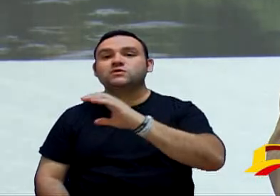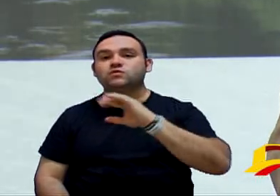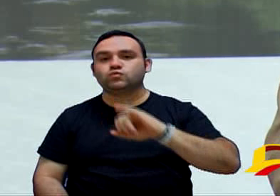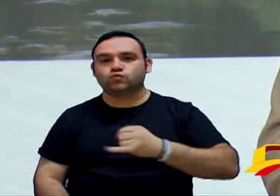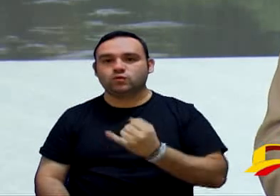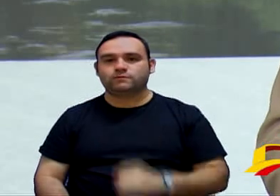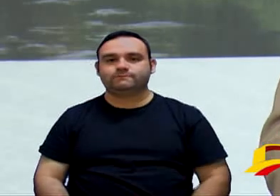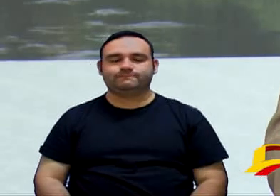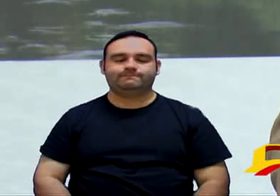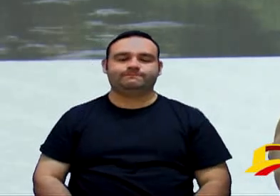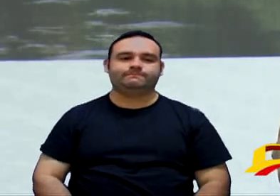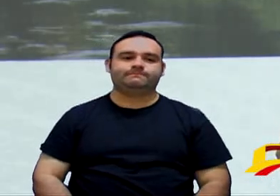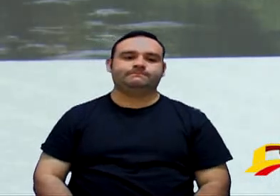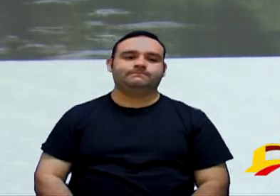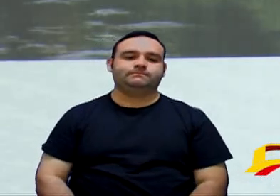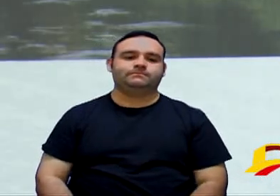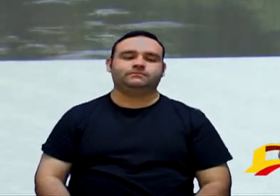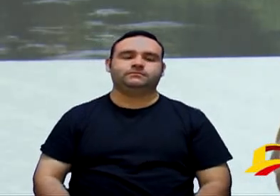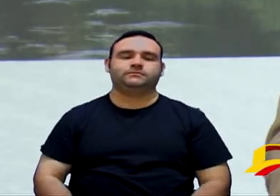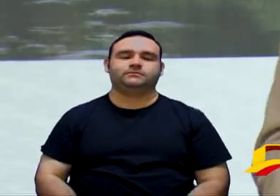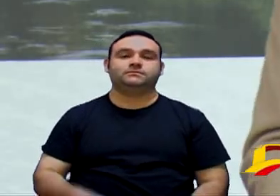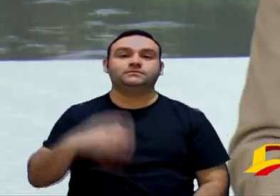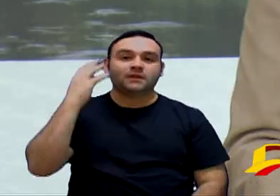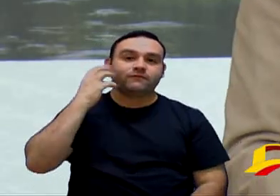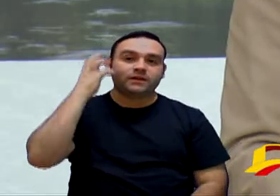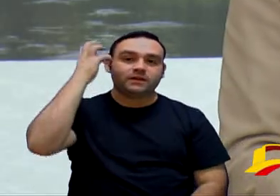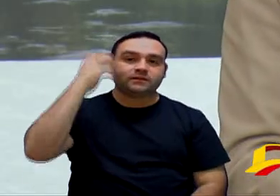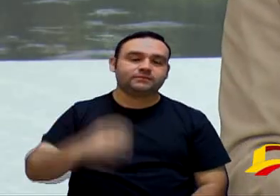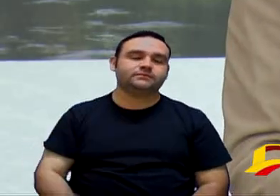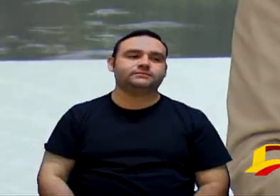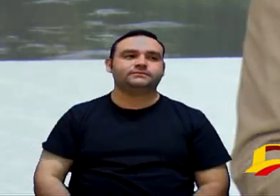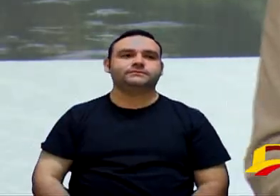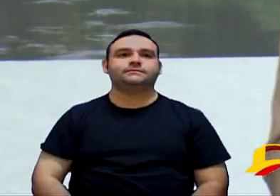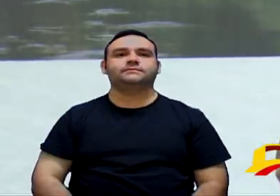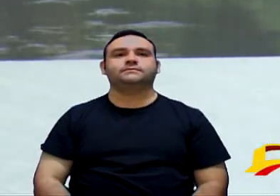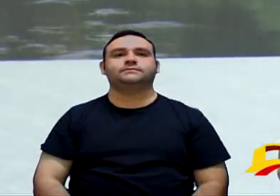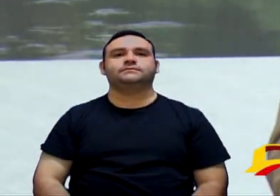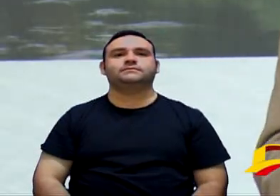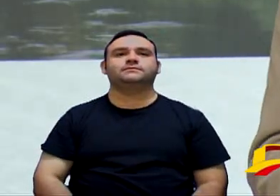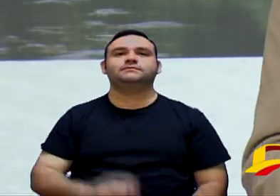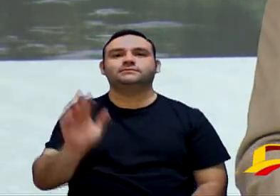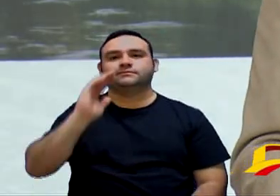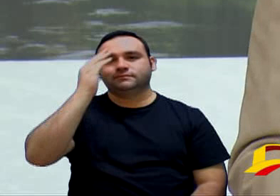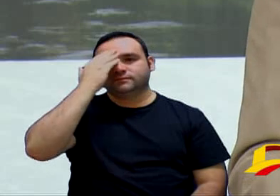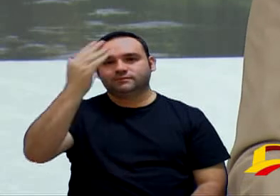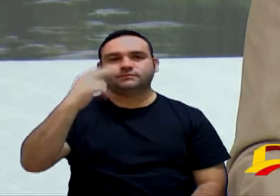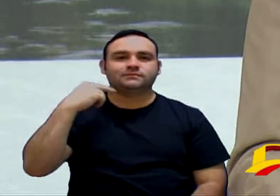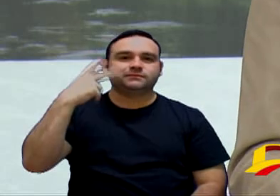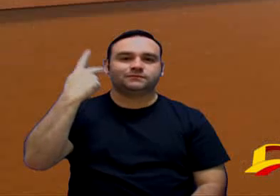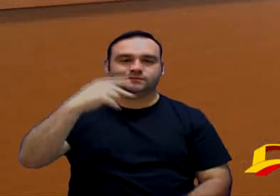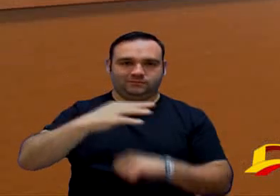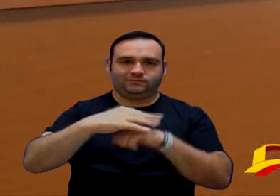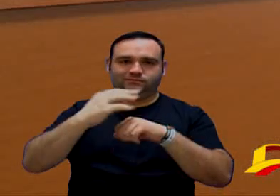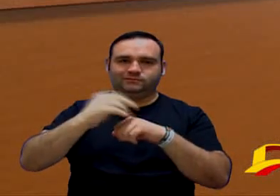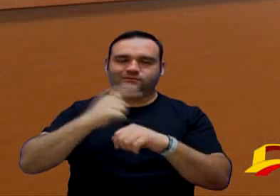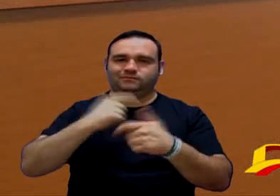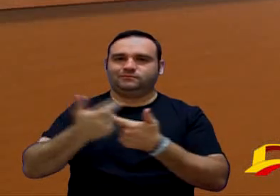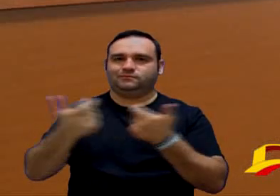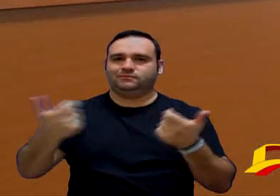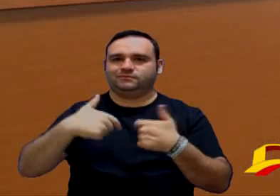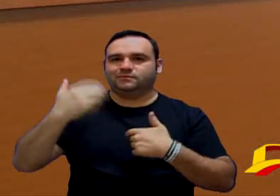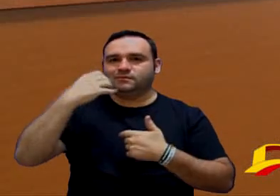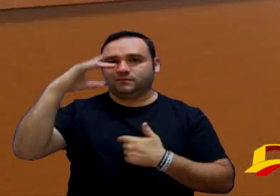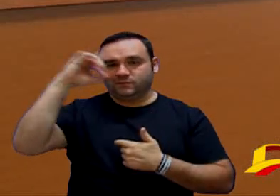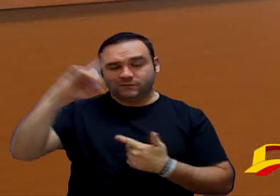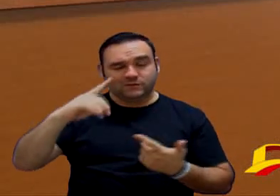primeiro o vereador da Fernanda Obrigada Vereador Rodrigo pela parte Bom dia